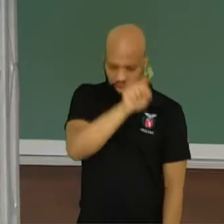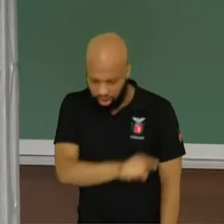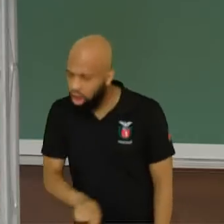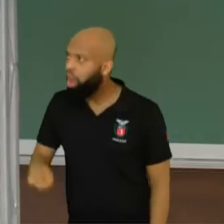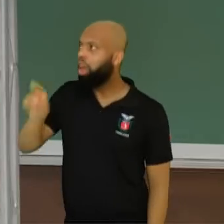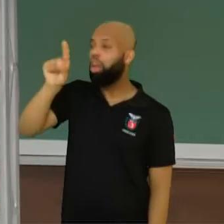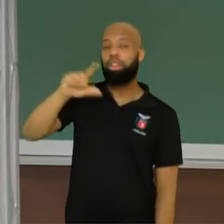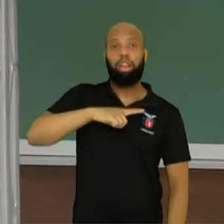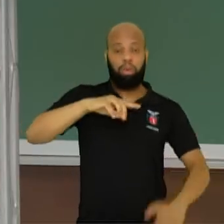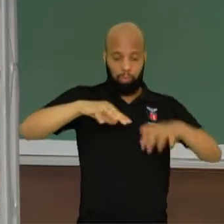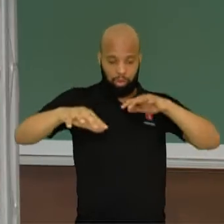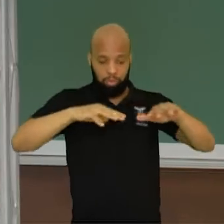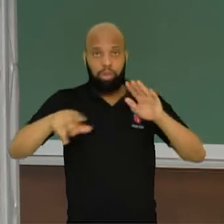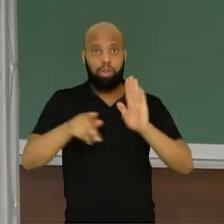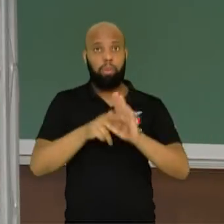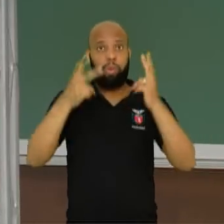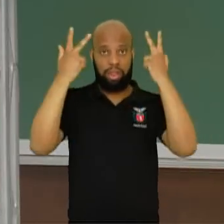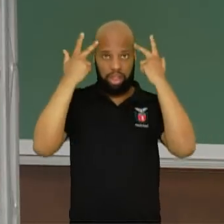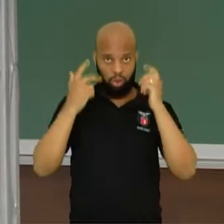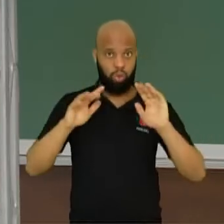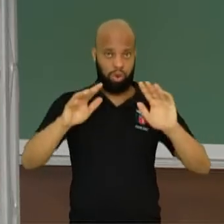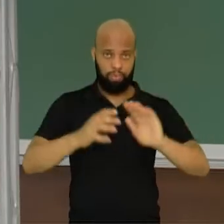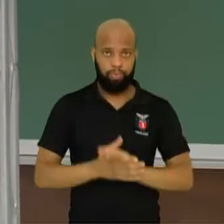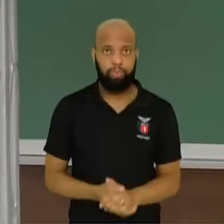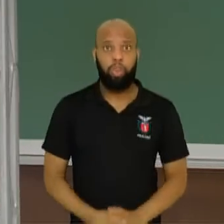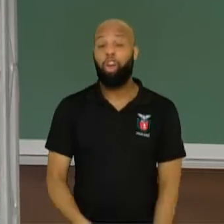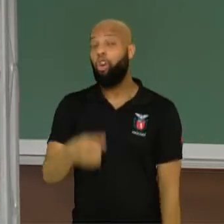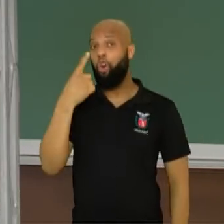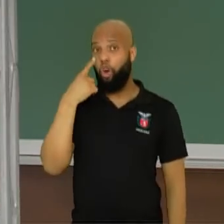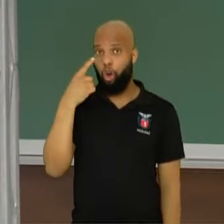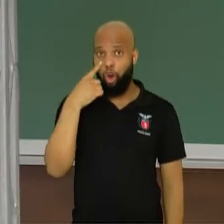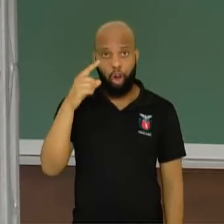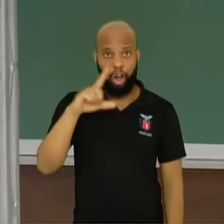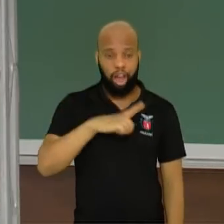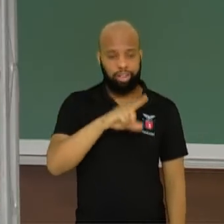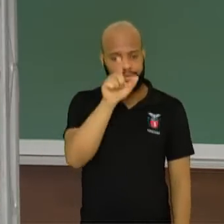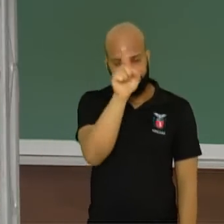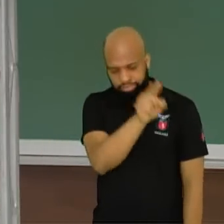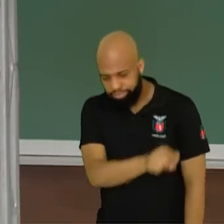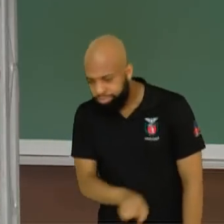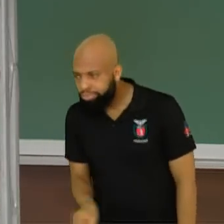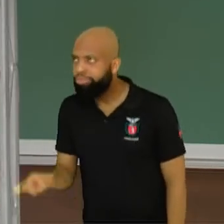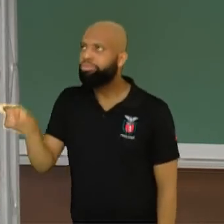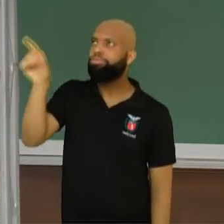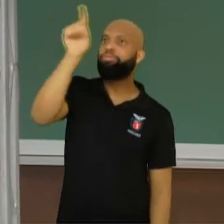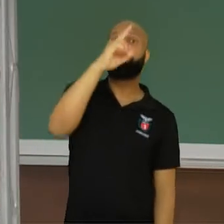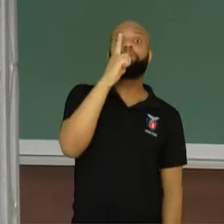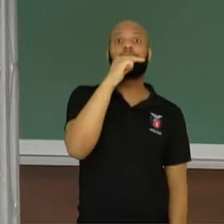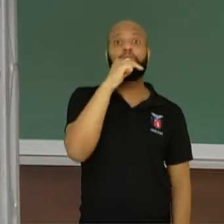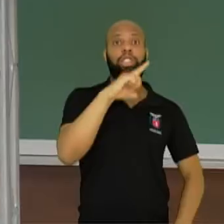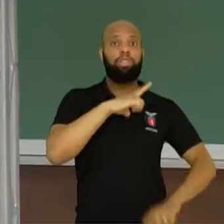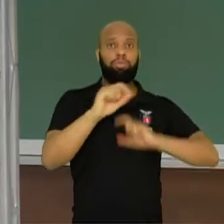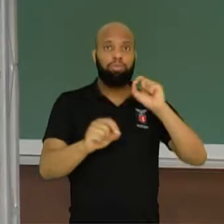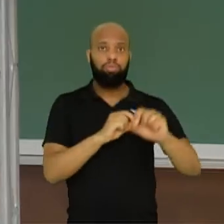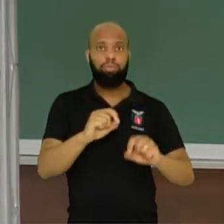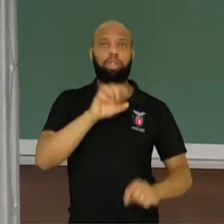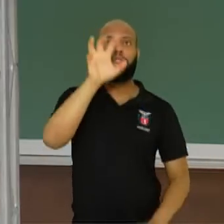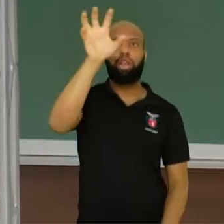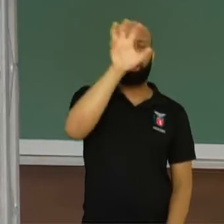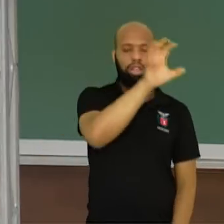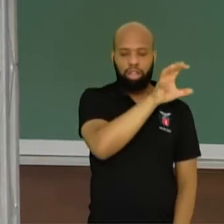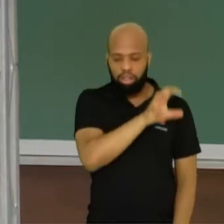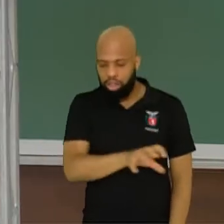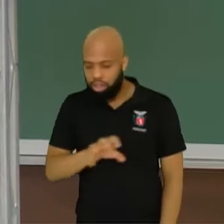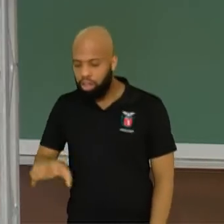Sólido, eu tenho um pedaço, um fragmento de uma geleira, né? Então um grande bloco de gelo, e